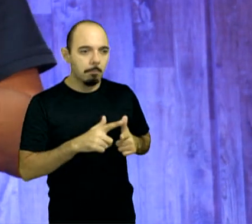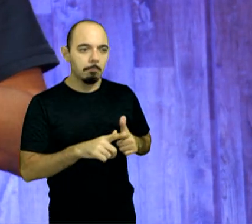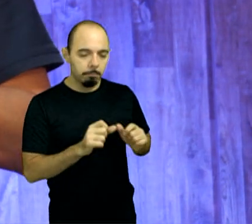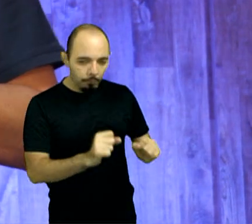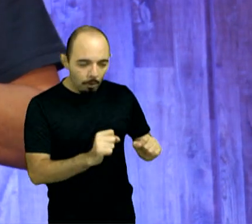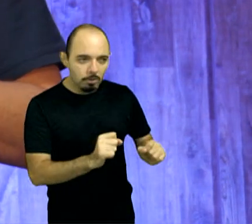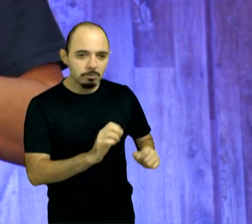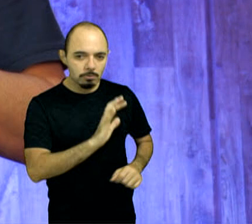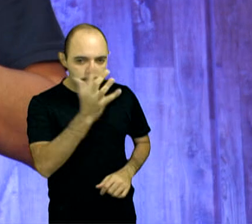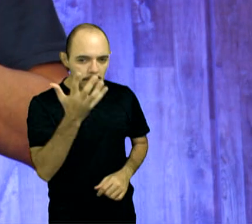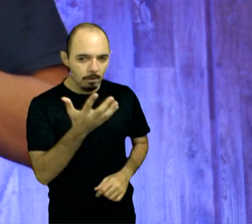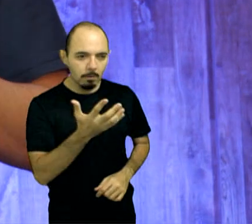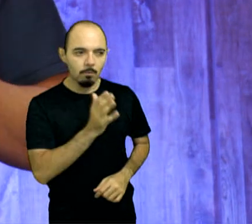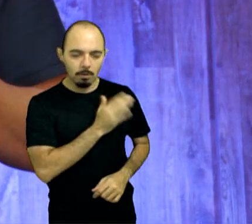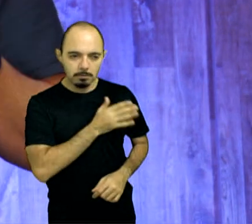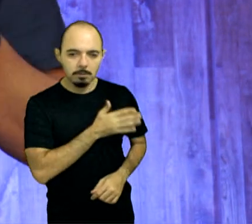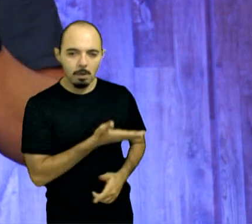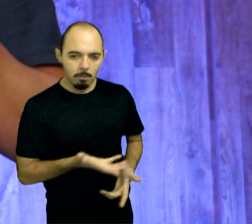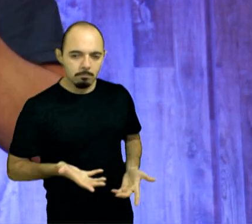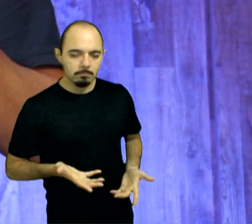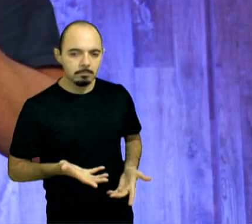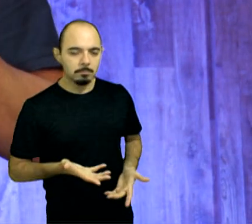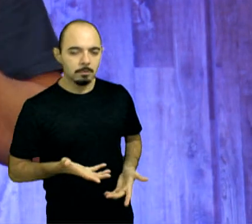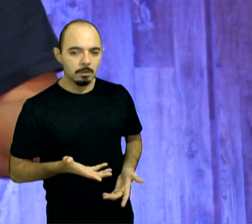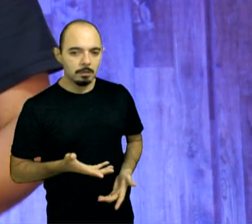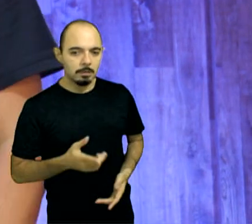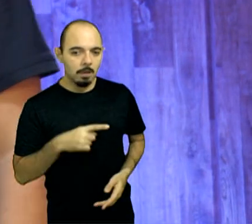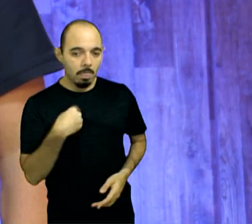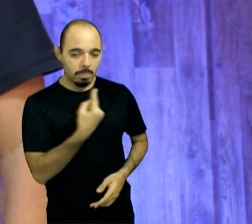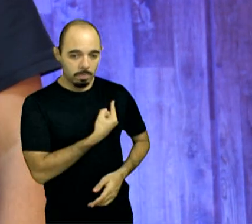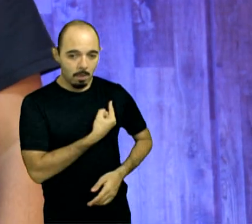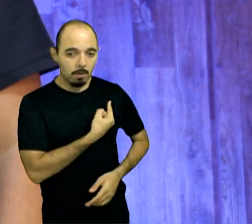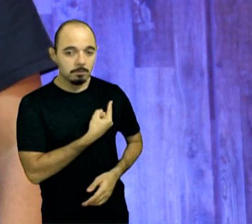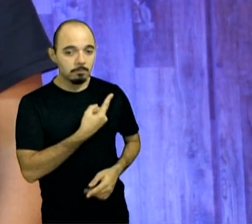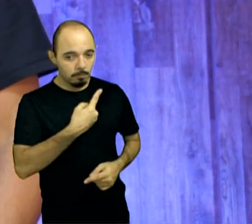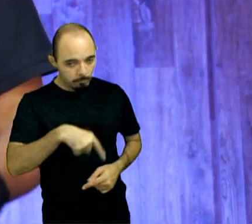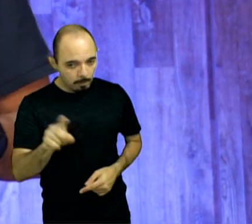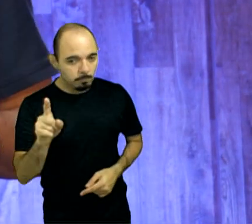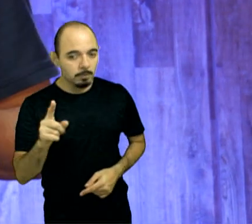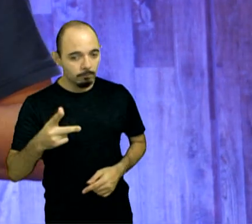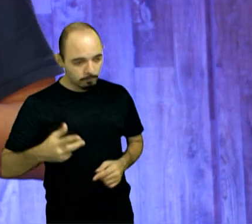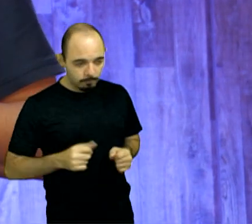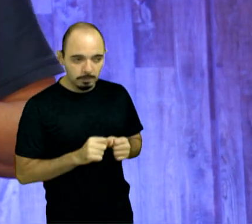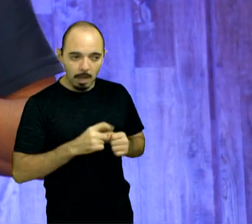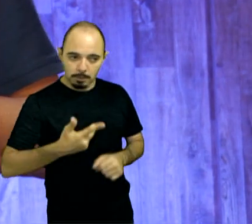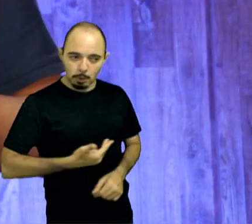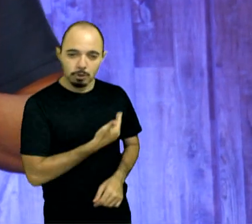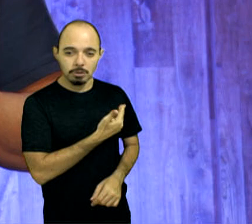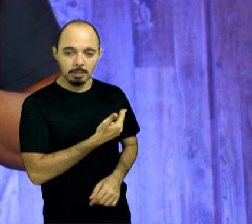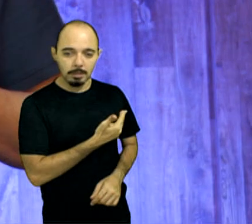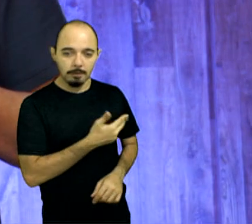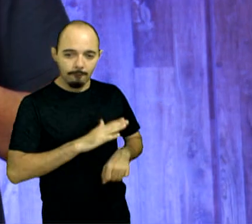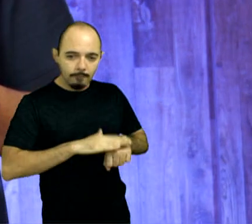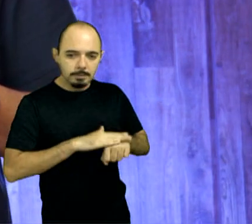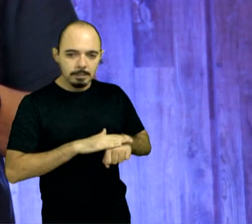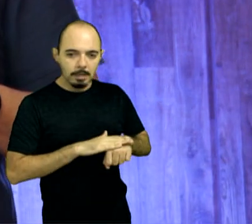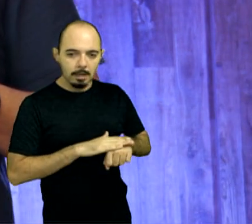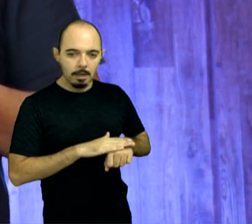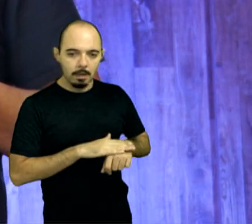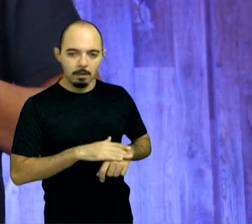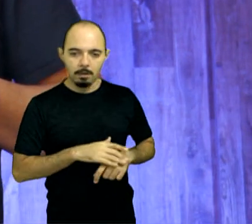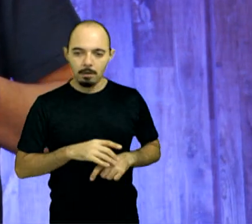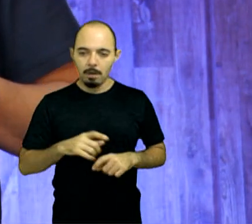gente coloca um estente e a veia, o sangue flui normal. Aí o médico fazendo o exame falou assim: não sei como você não infartou até